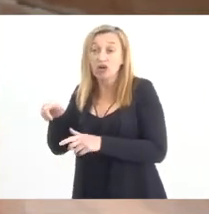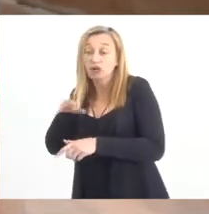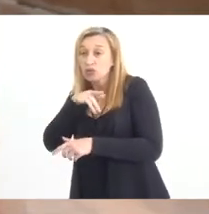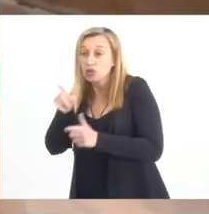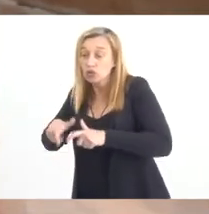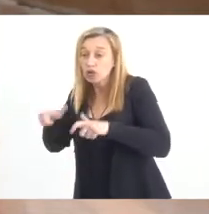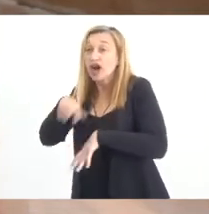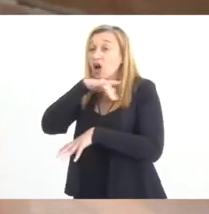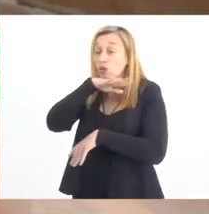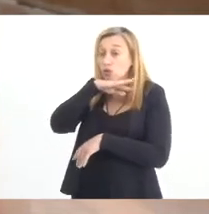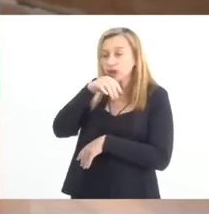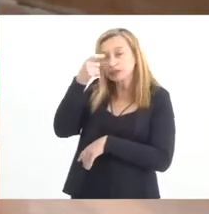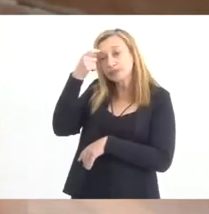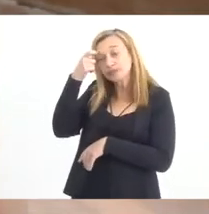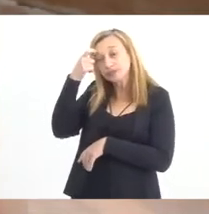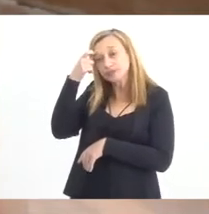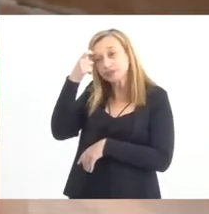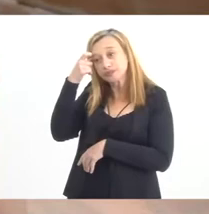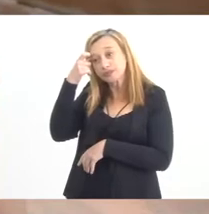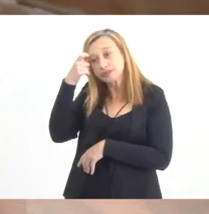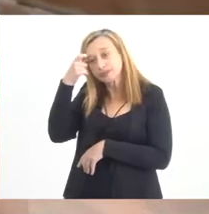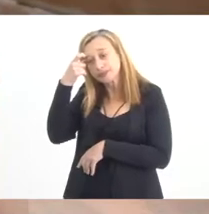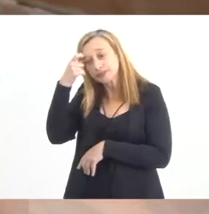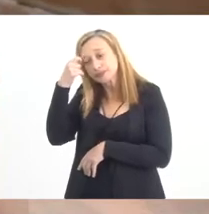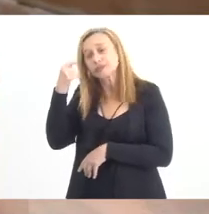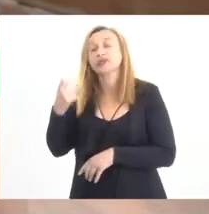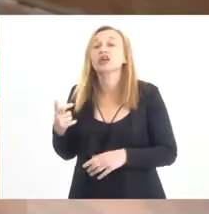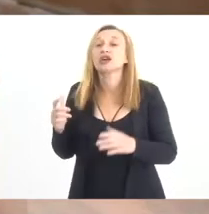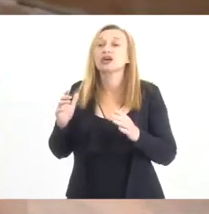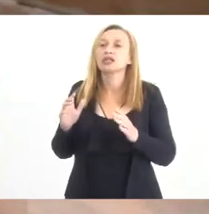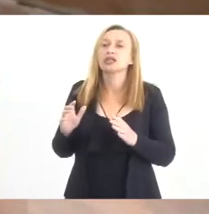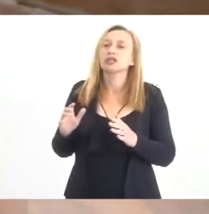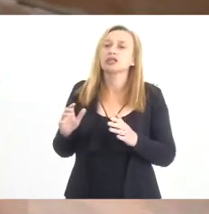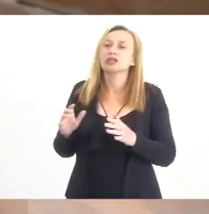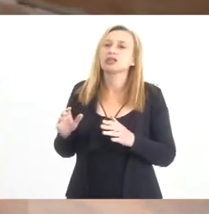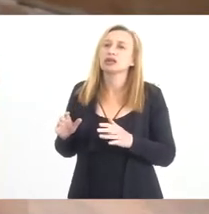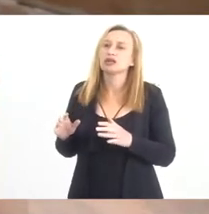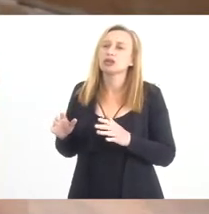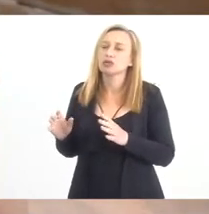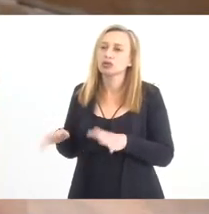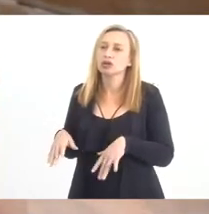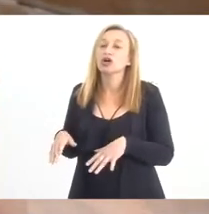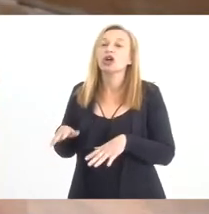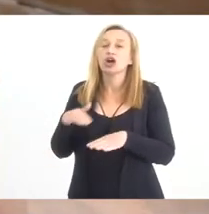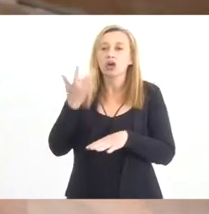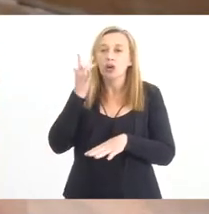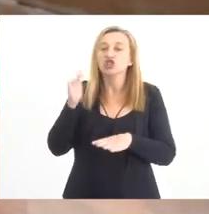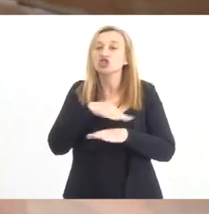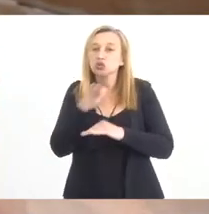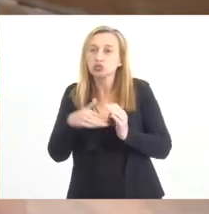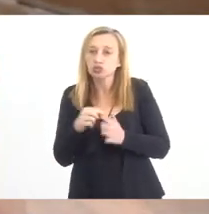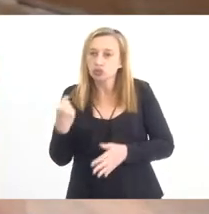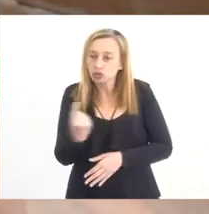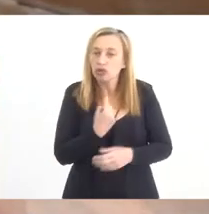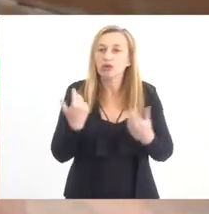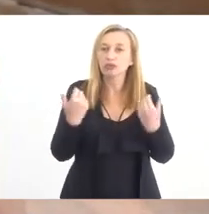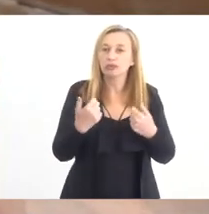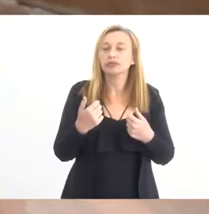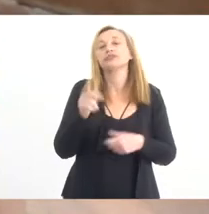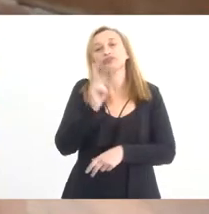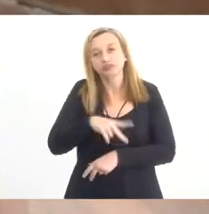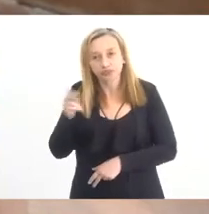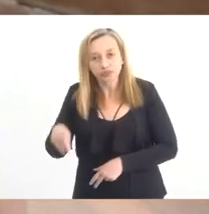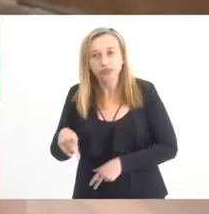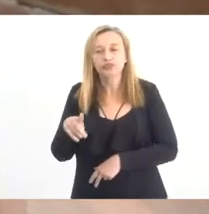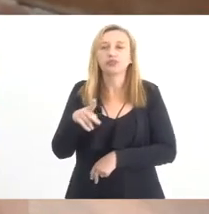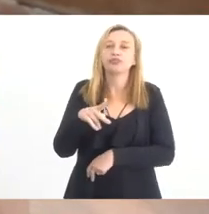também sou educador, então eu vejo que é um estado precário. Eu acho que todos nós temos que, tanto os professores